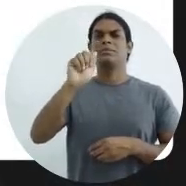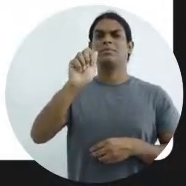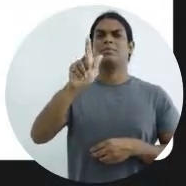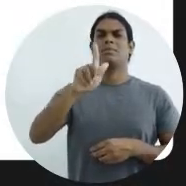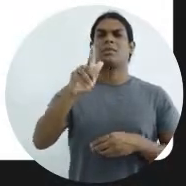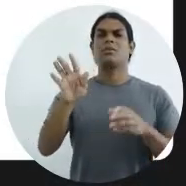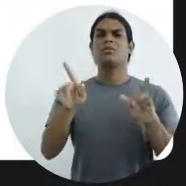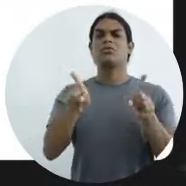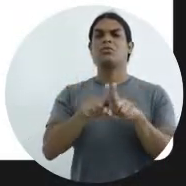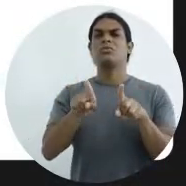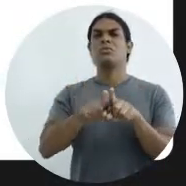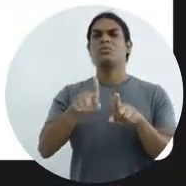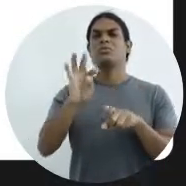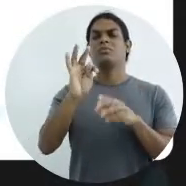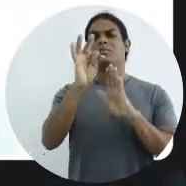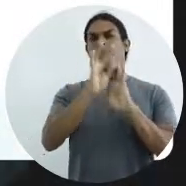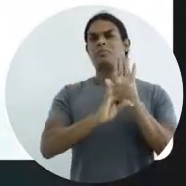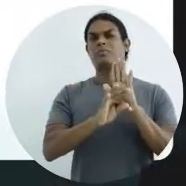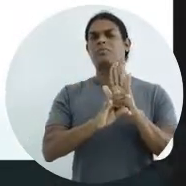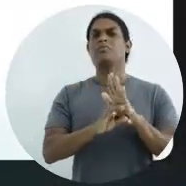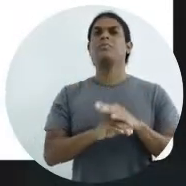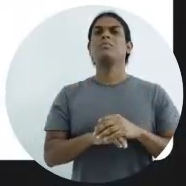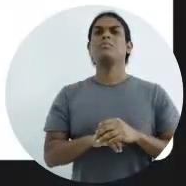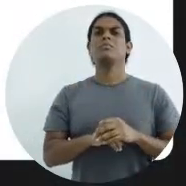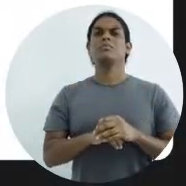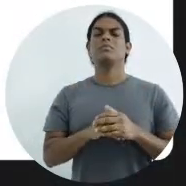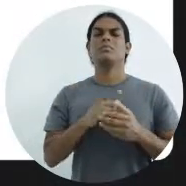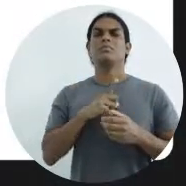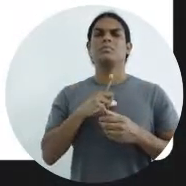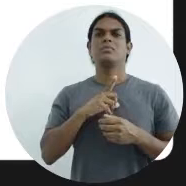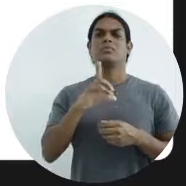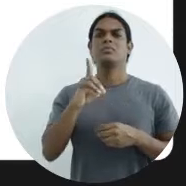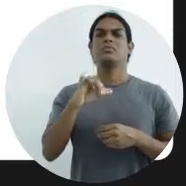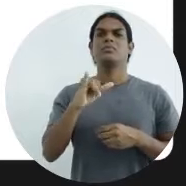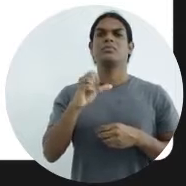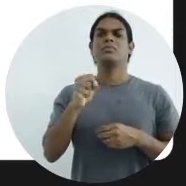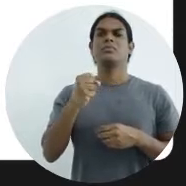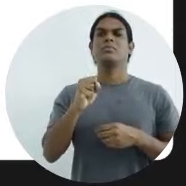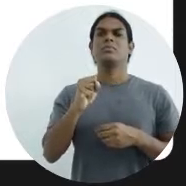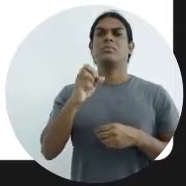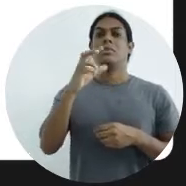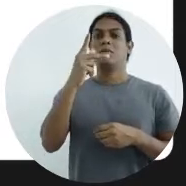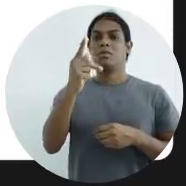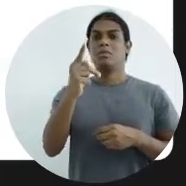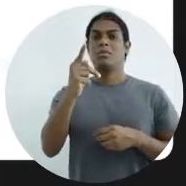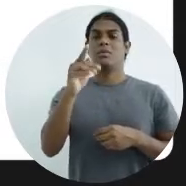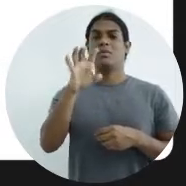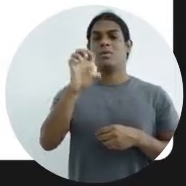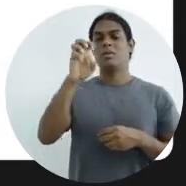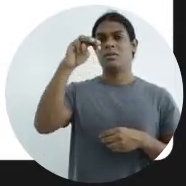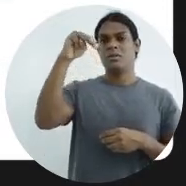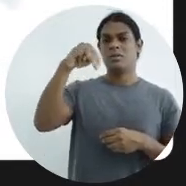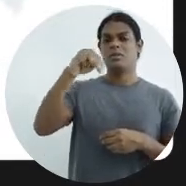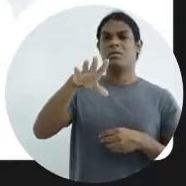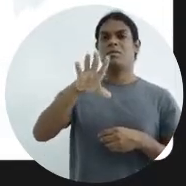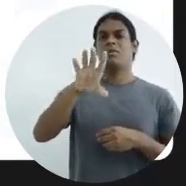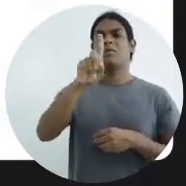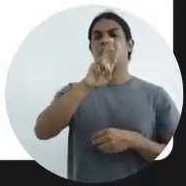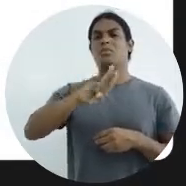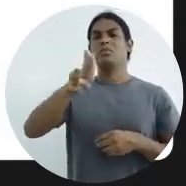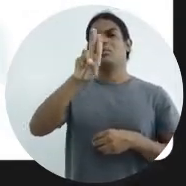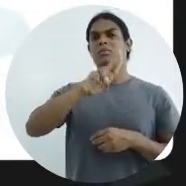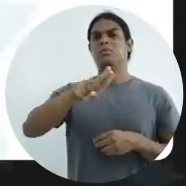com o texto. Então, se a gente tem uma div que tem um P, que tem um EM, então a gente